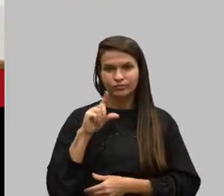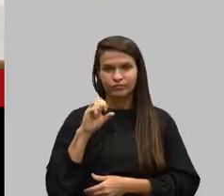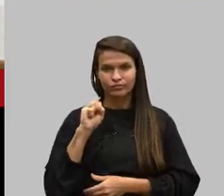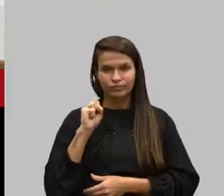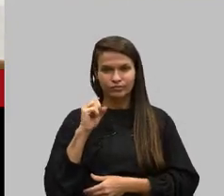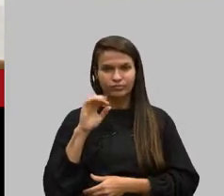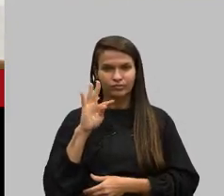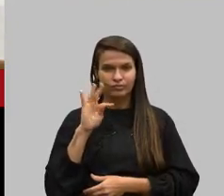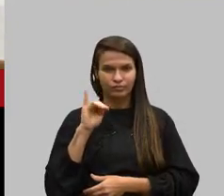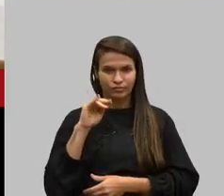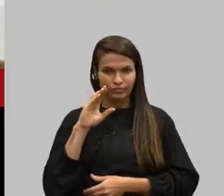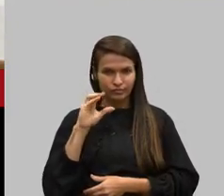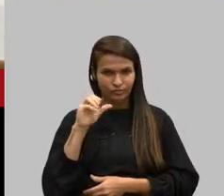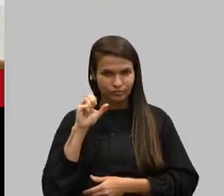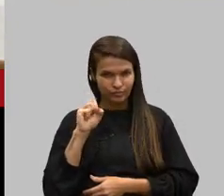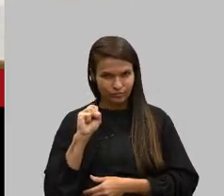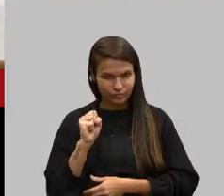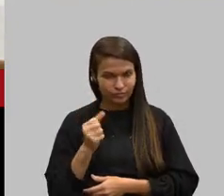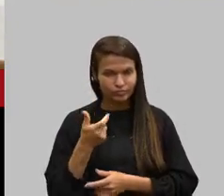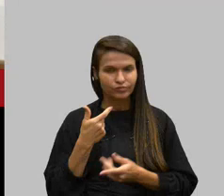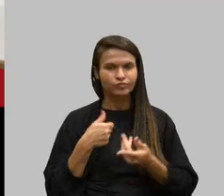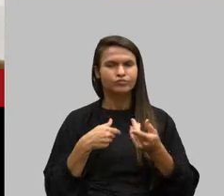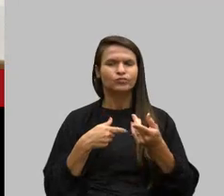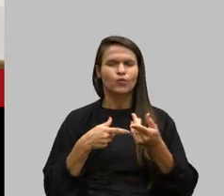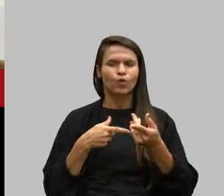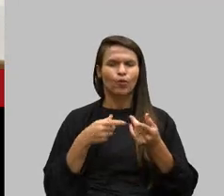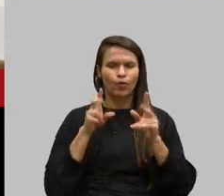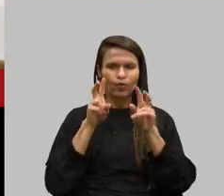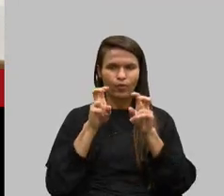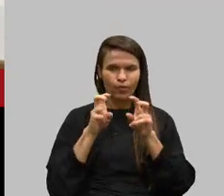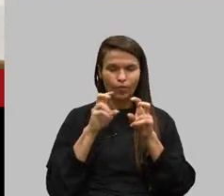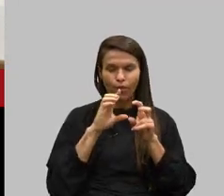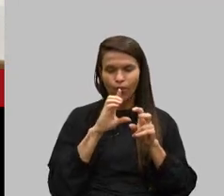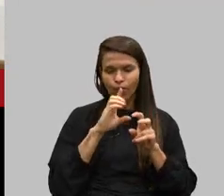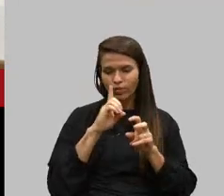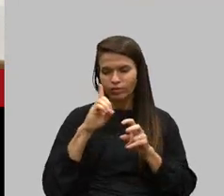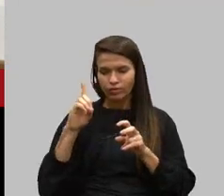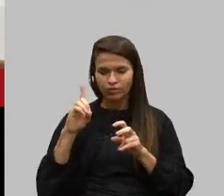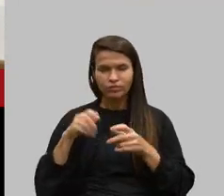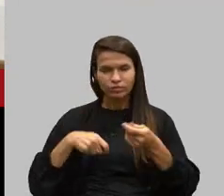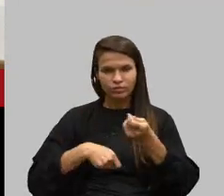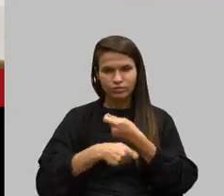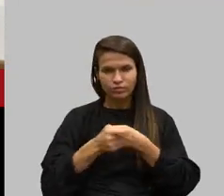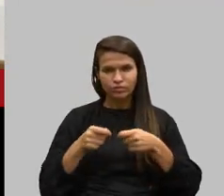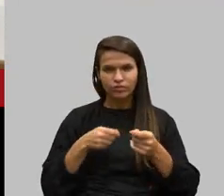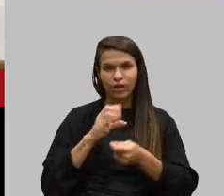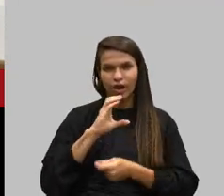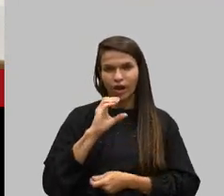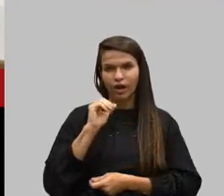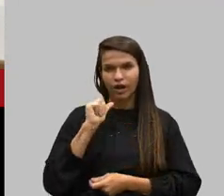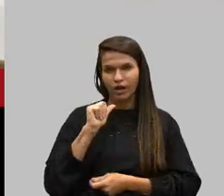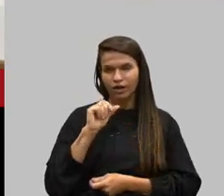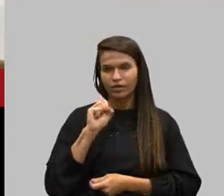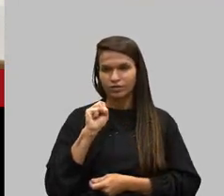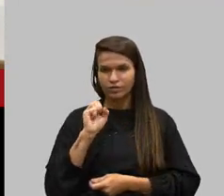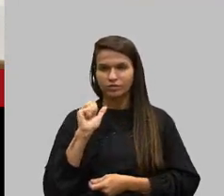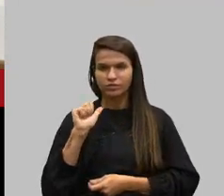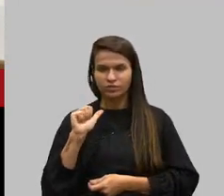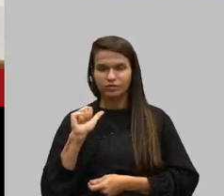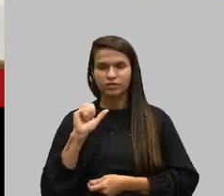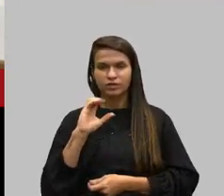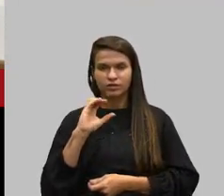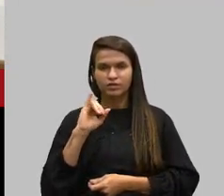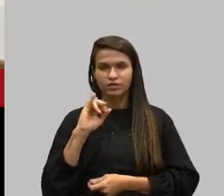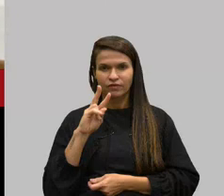este assunto como coordenação da casa civil é para que a gente possa entender o ciclo da